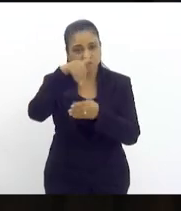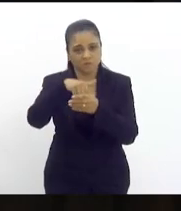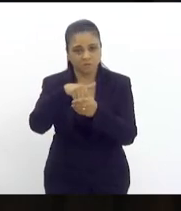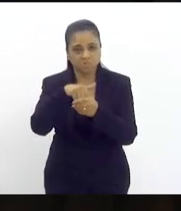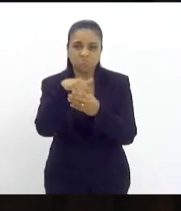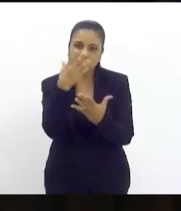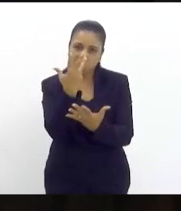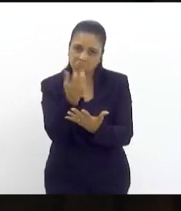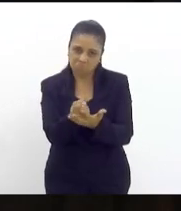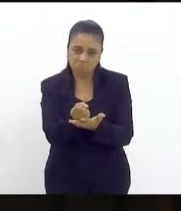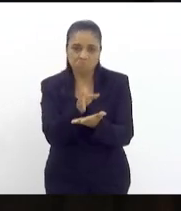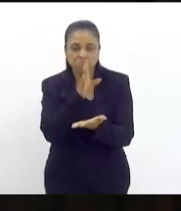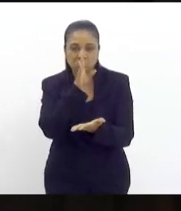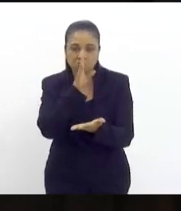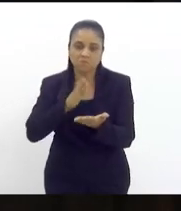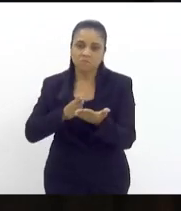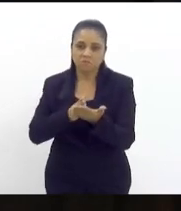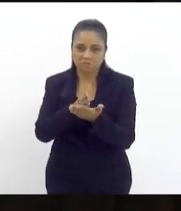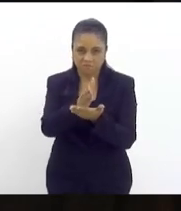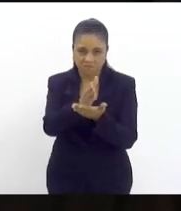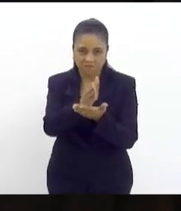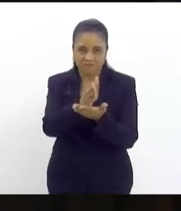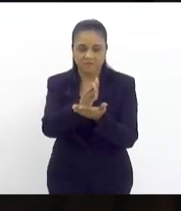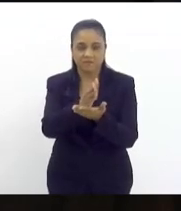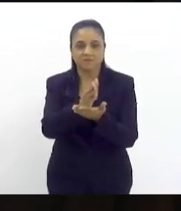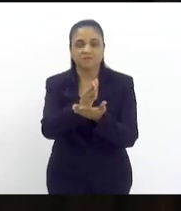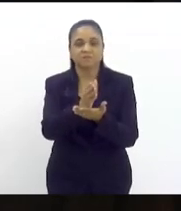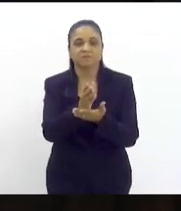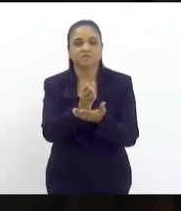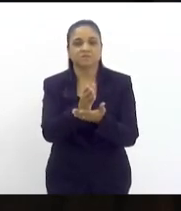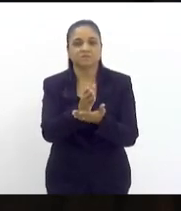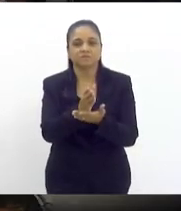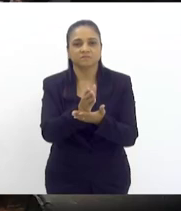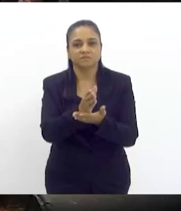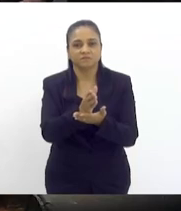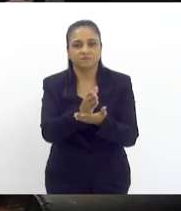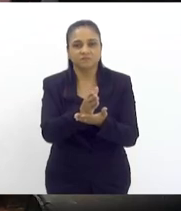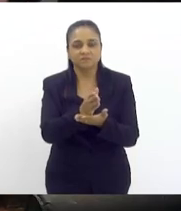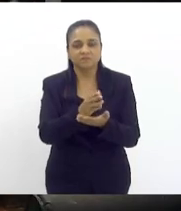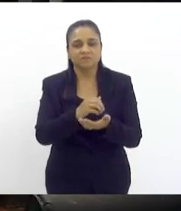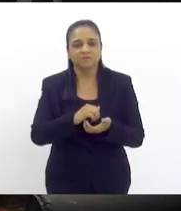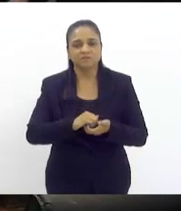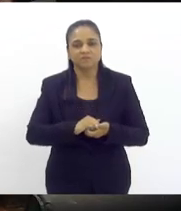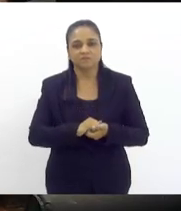os senhores que aprovam permaneçam como estão, aprovado.